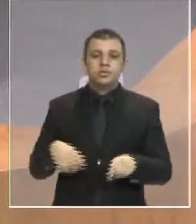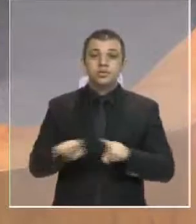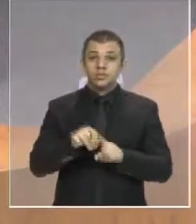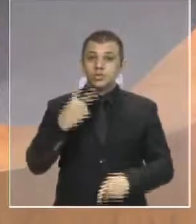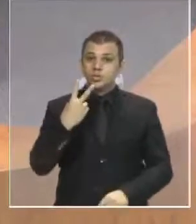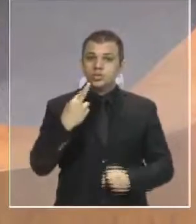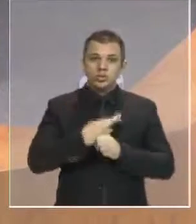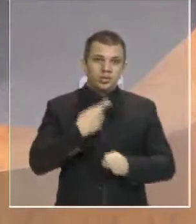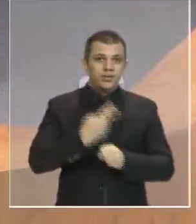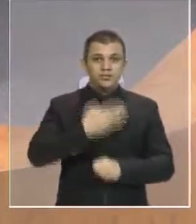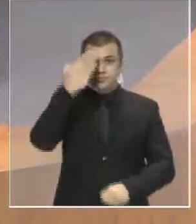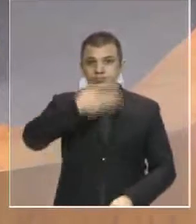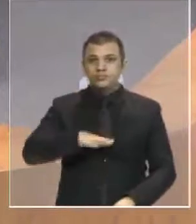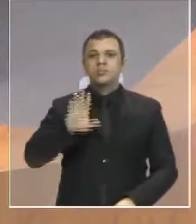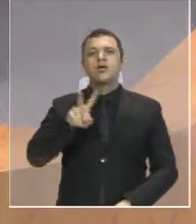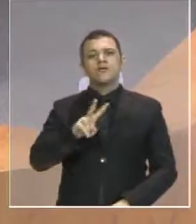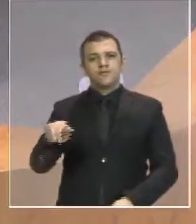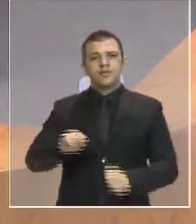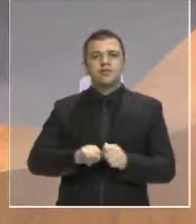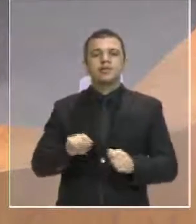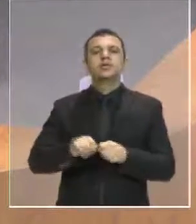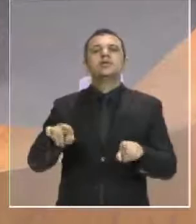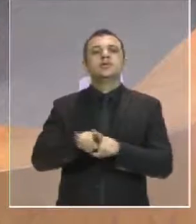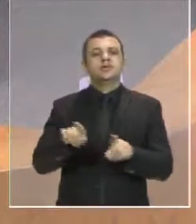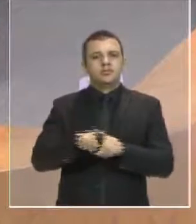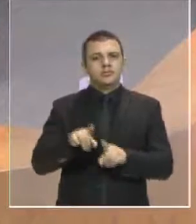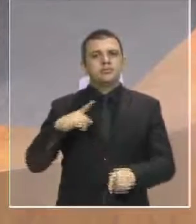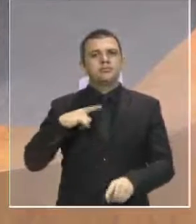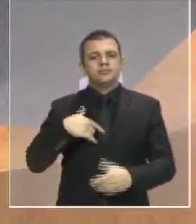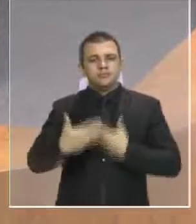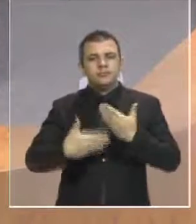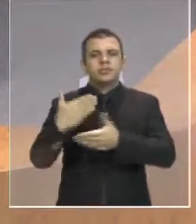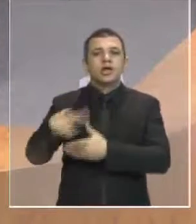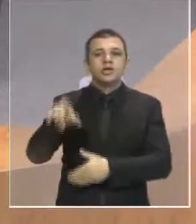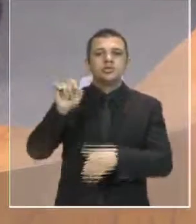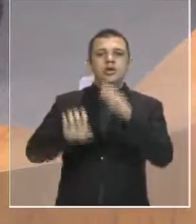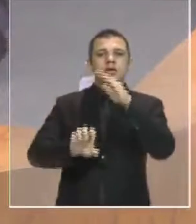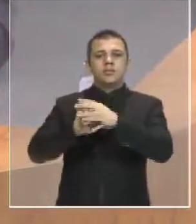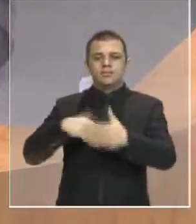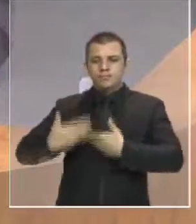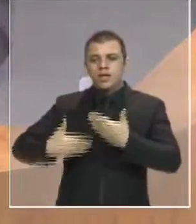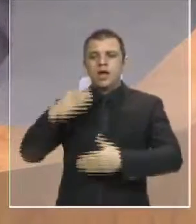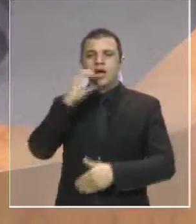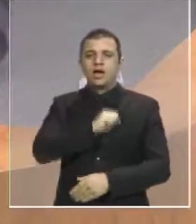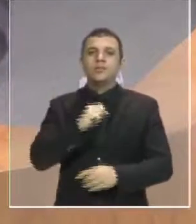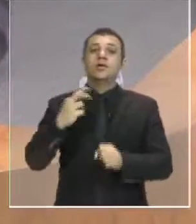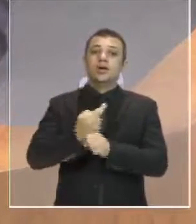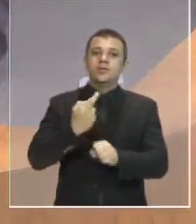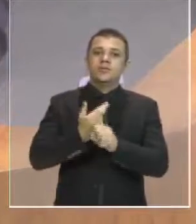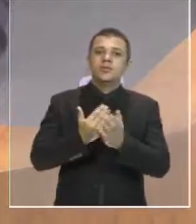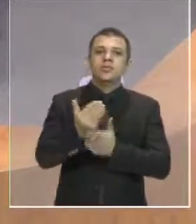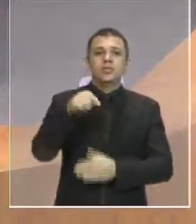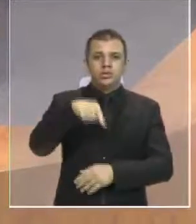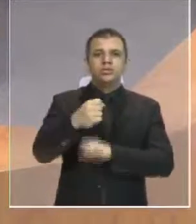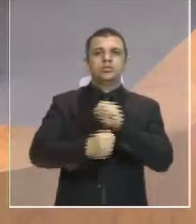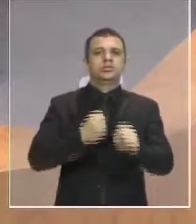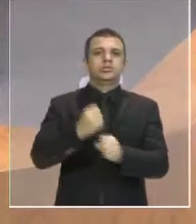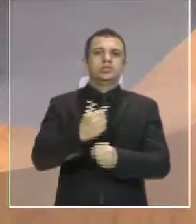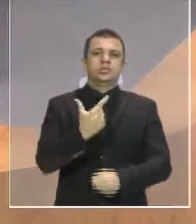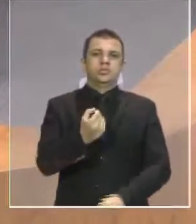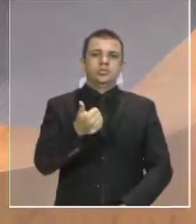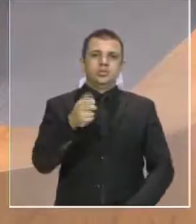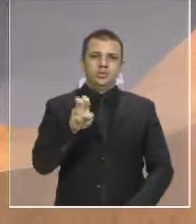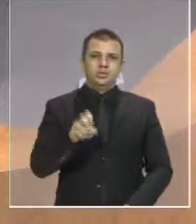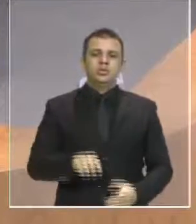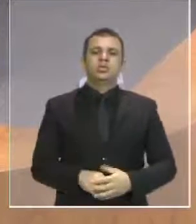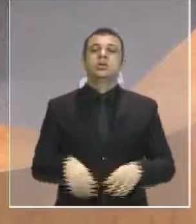de Timon estão em fase de licitação aceleradas e irão começar ainda este ano. A reforma do CAI,